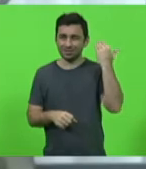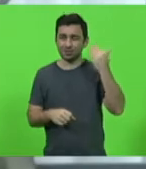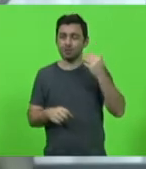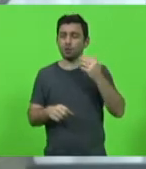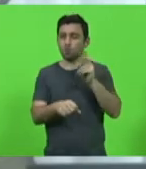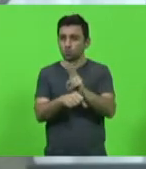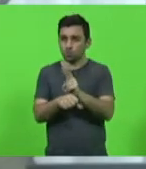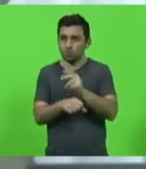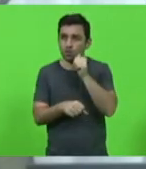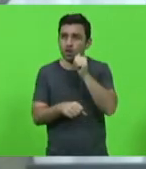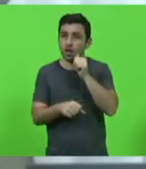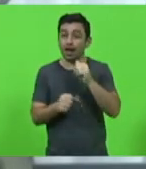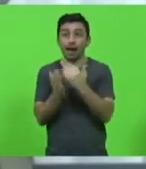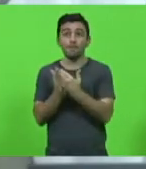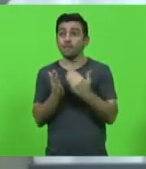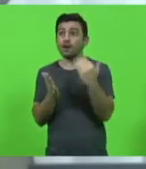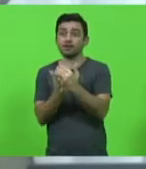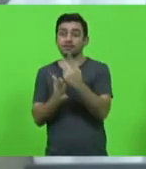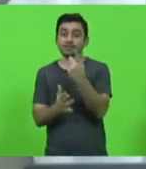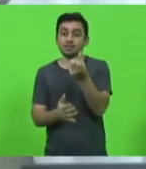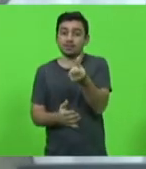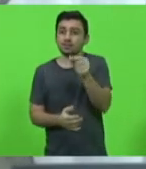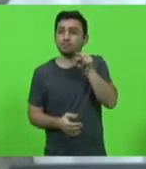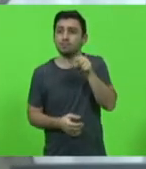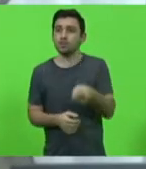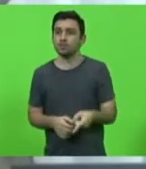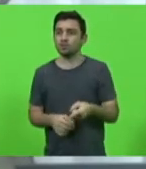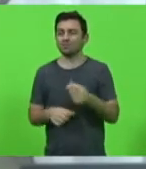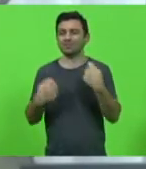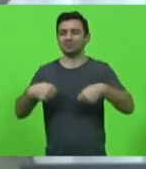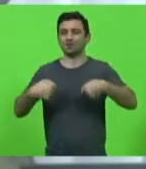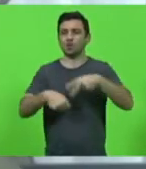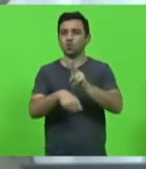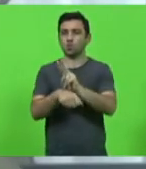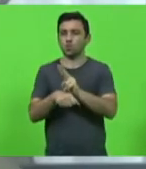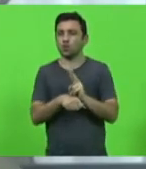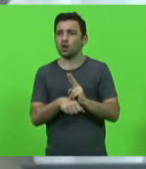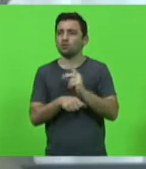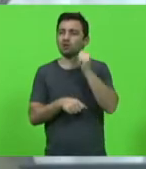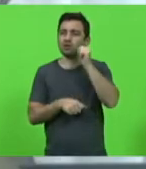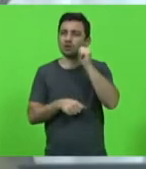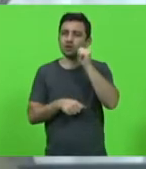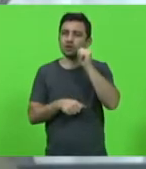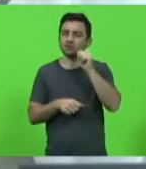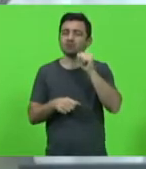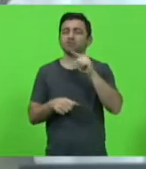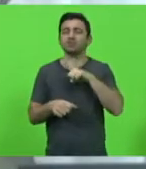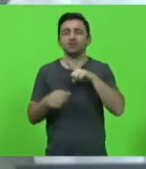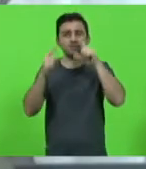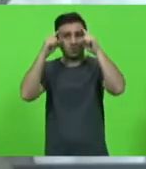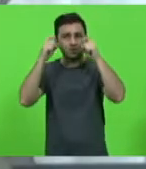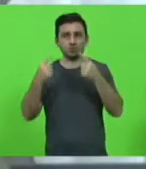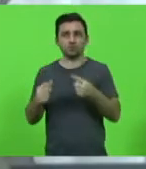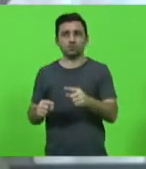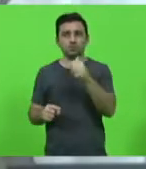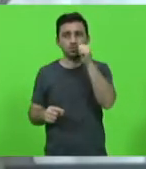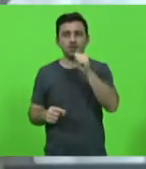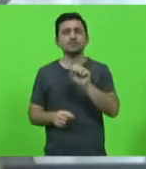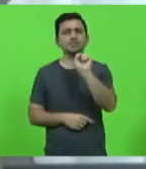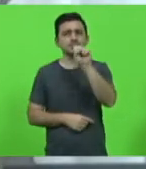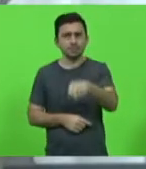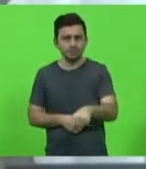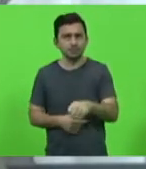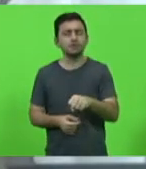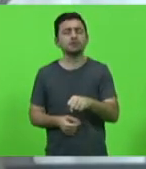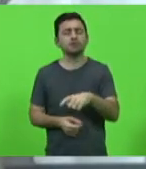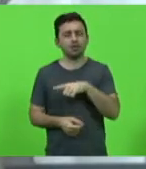de 16 mil medidas protetivas. Então, a violência contra a mulher existe e nós precisamos nos